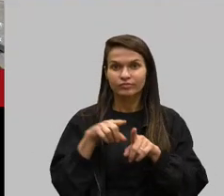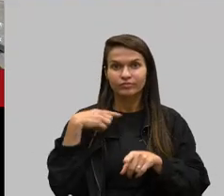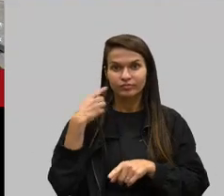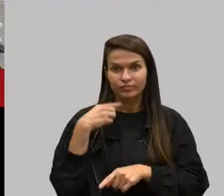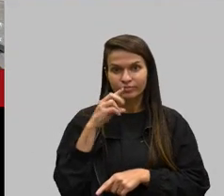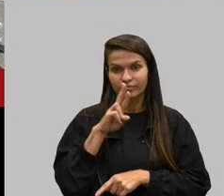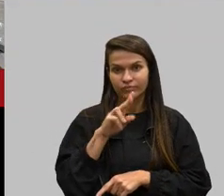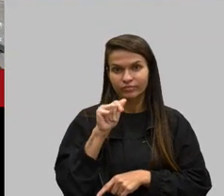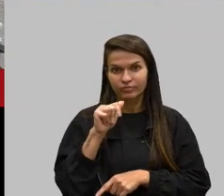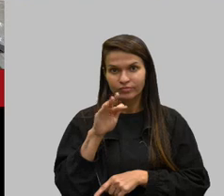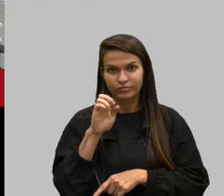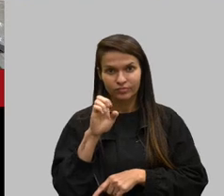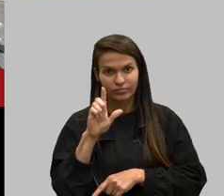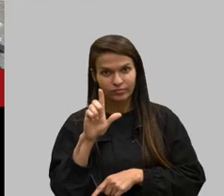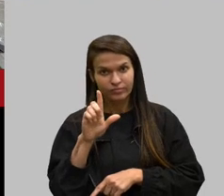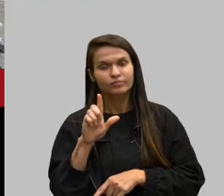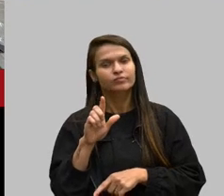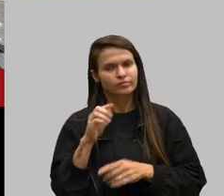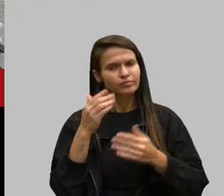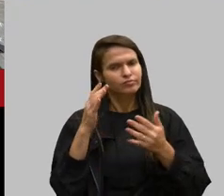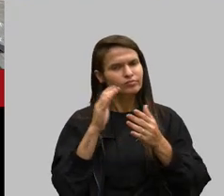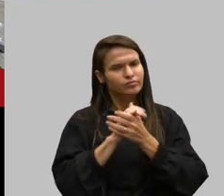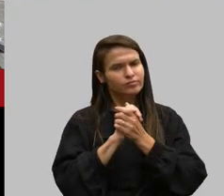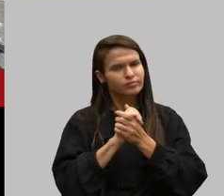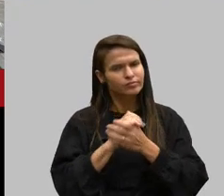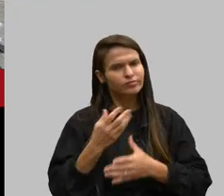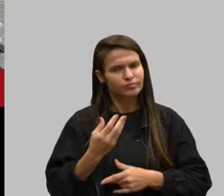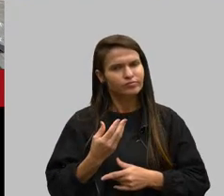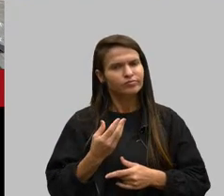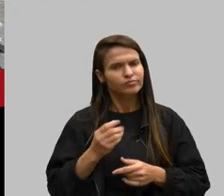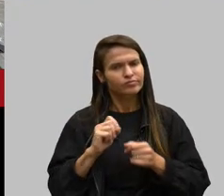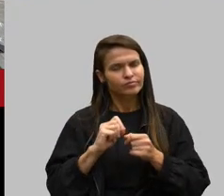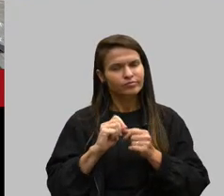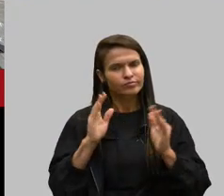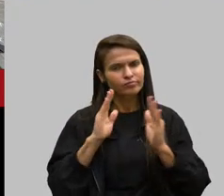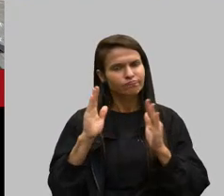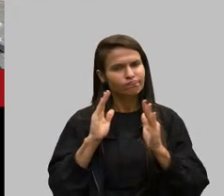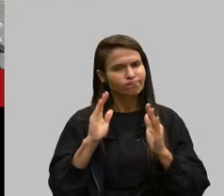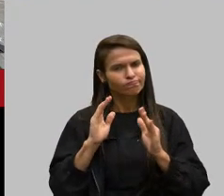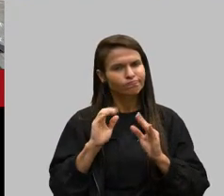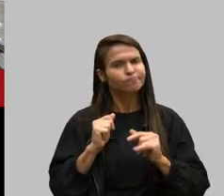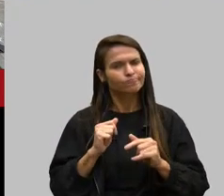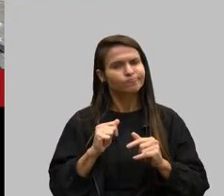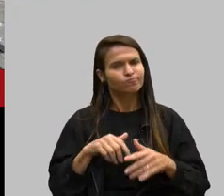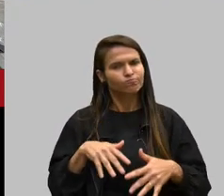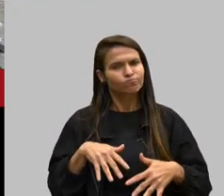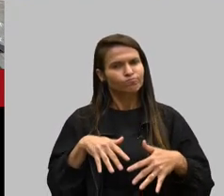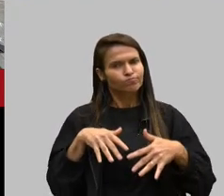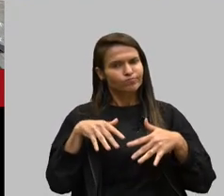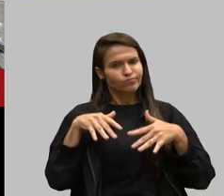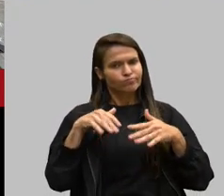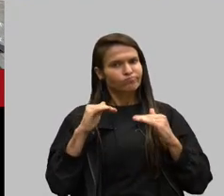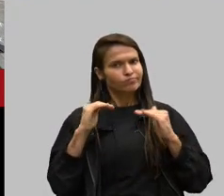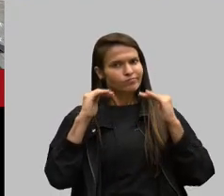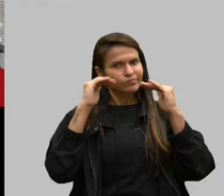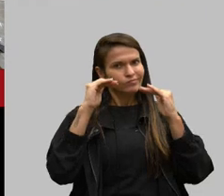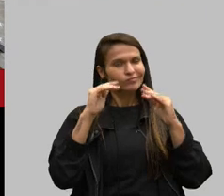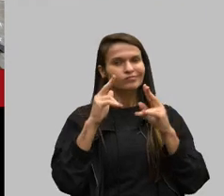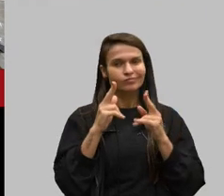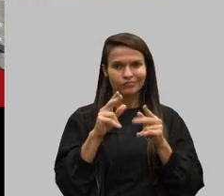eh pela participação por fazerem desse momento um momento grandioso Como fizeram eh Assembleia